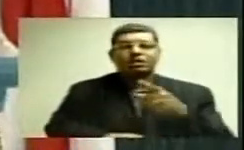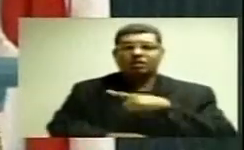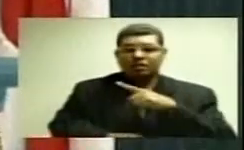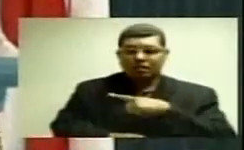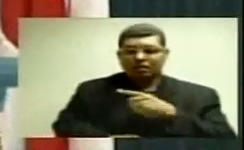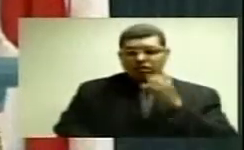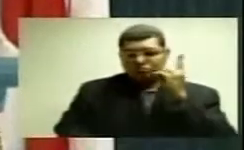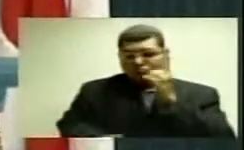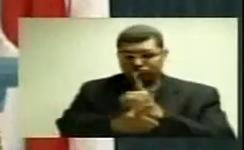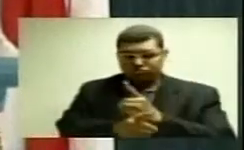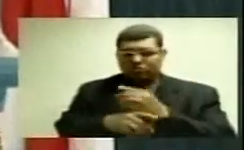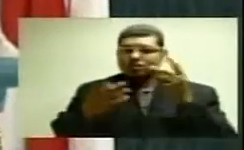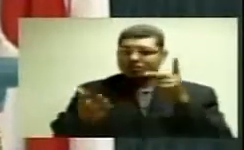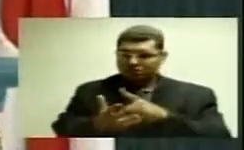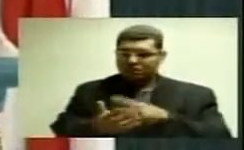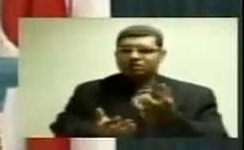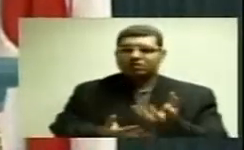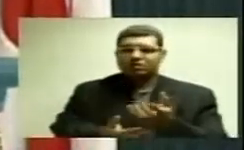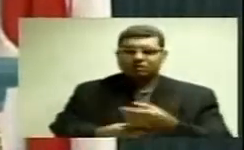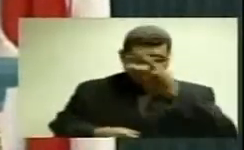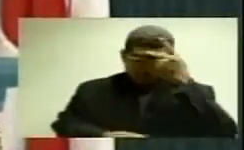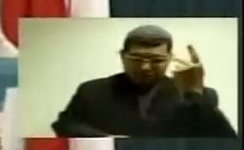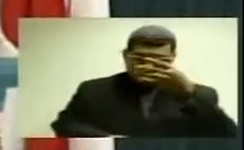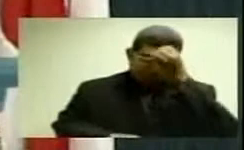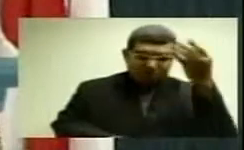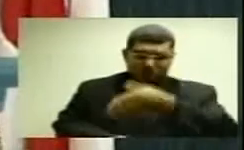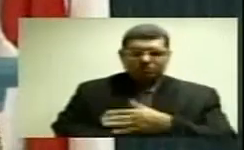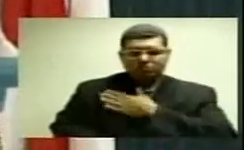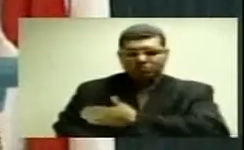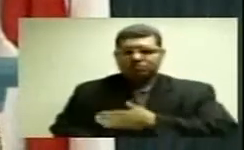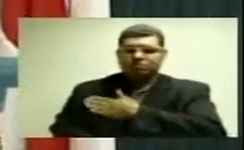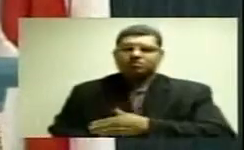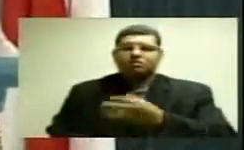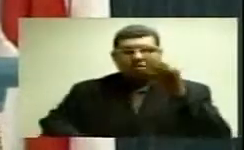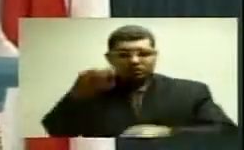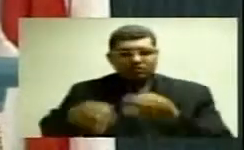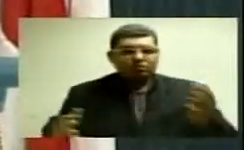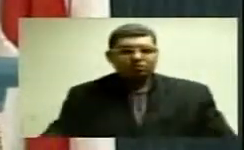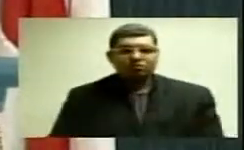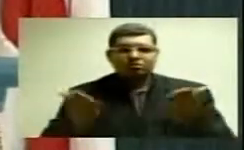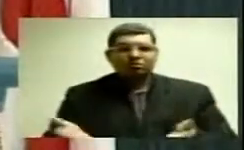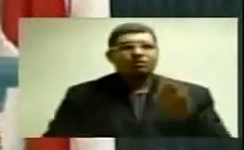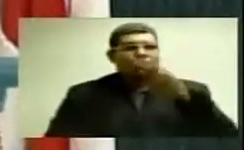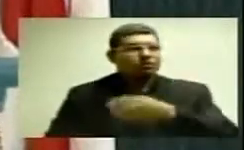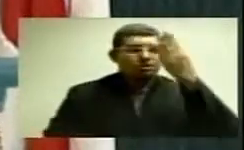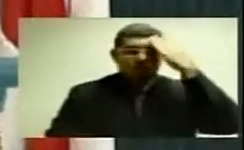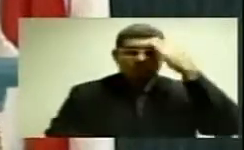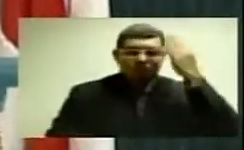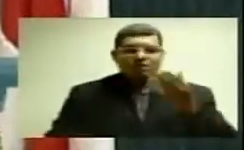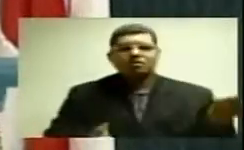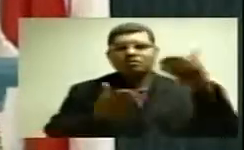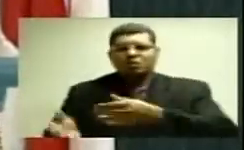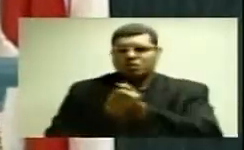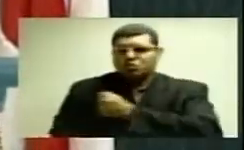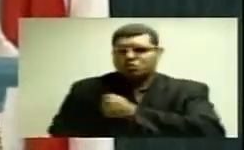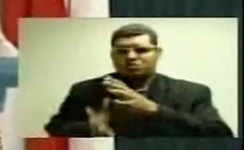tenho a certeza de que a população amazonense deseja é que a justiça funcione. E Vossa Excelência traz números